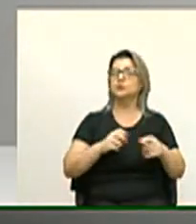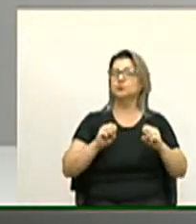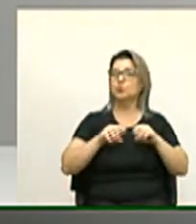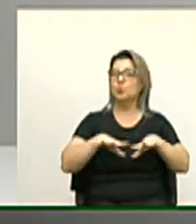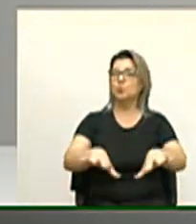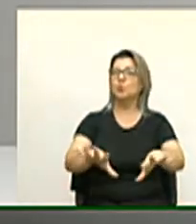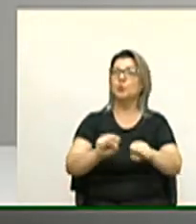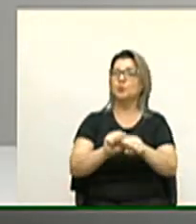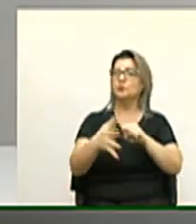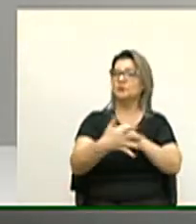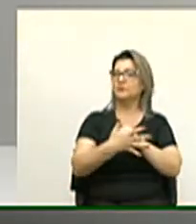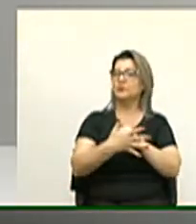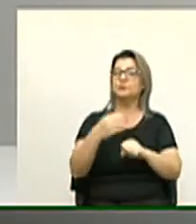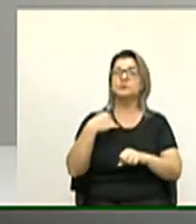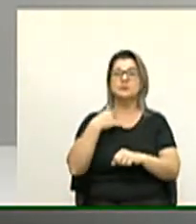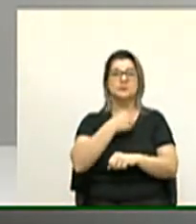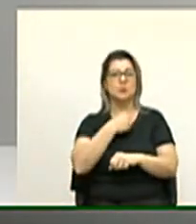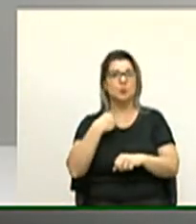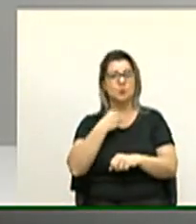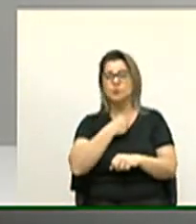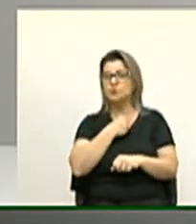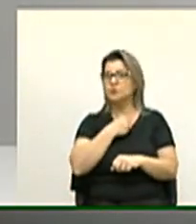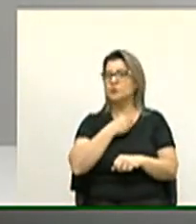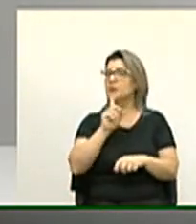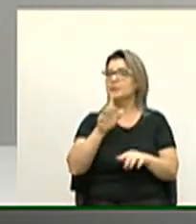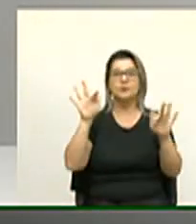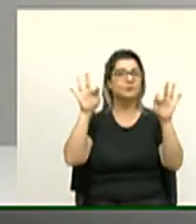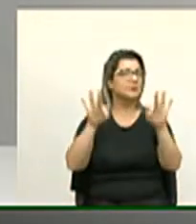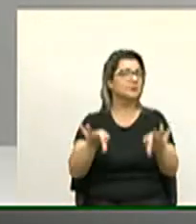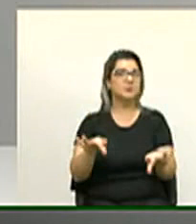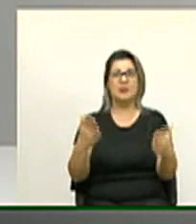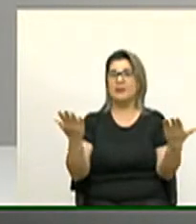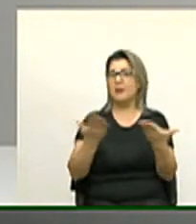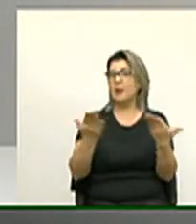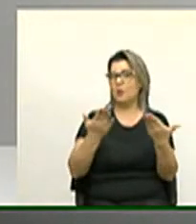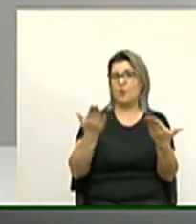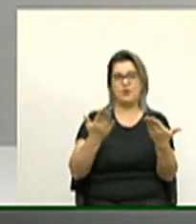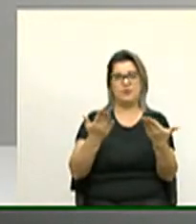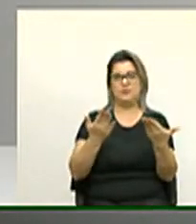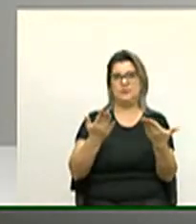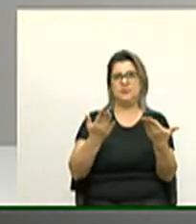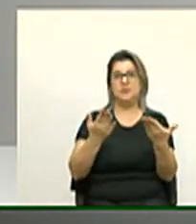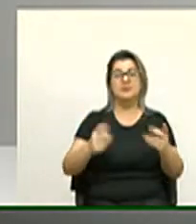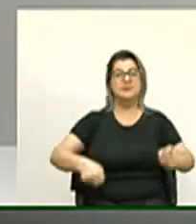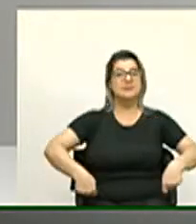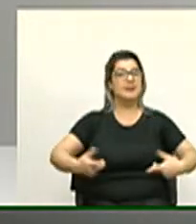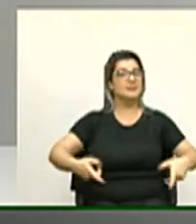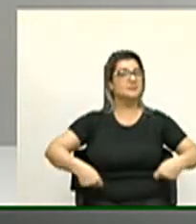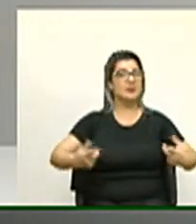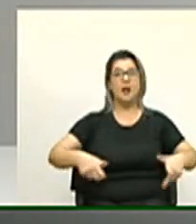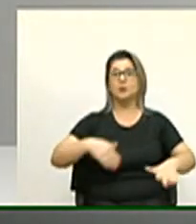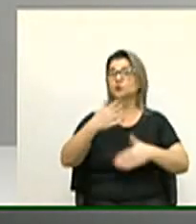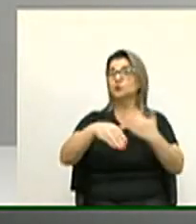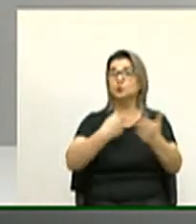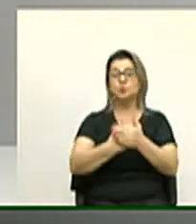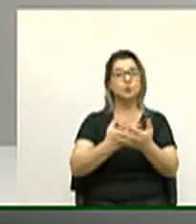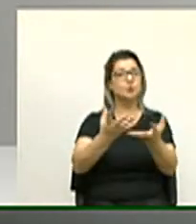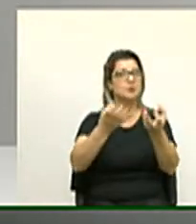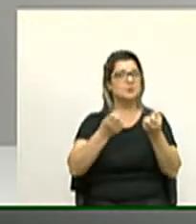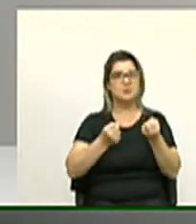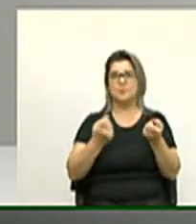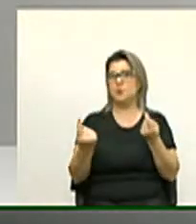e em todas as atividades não terminará agora, e aplicar tudo o que se recebeu de